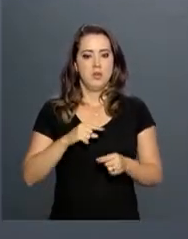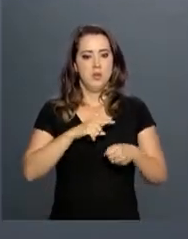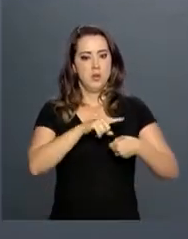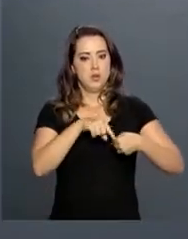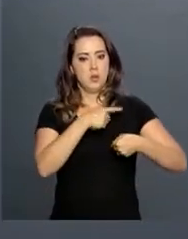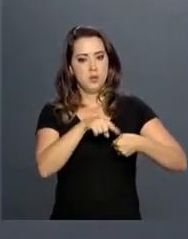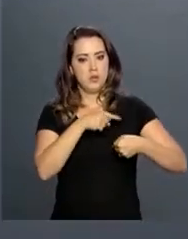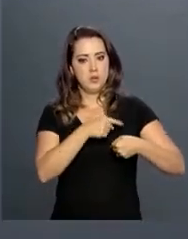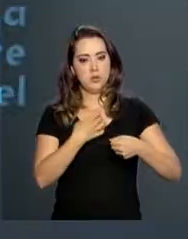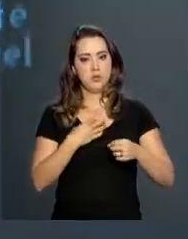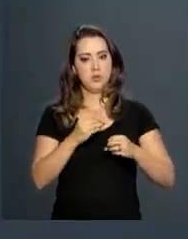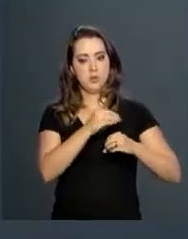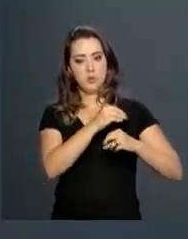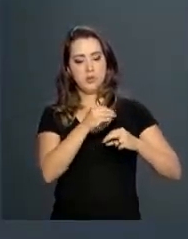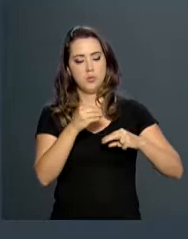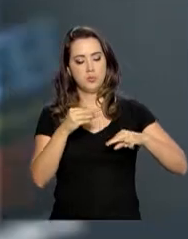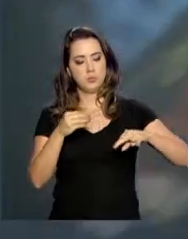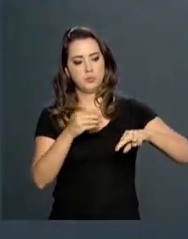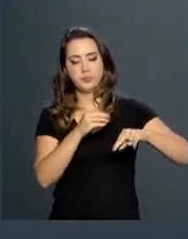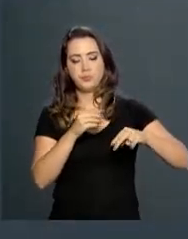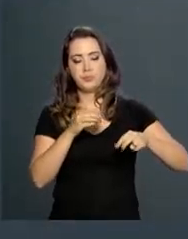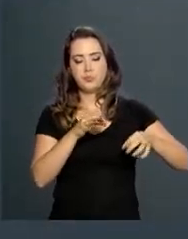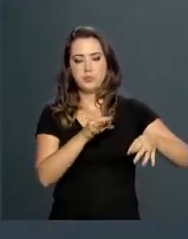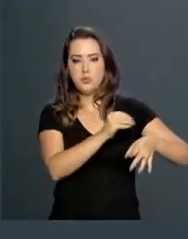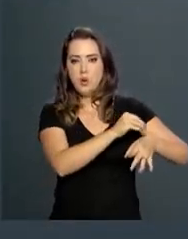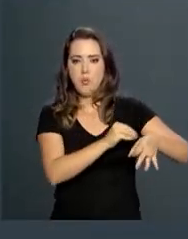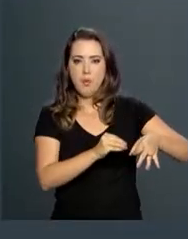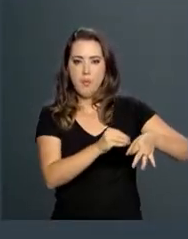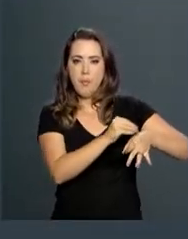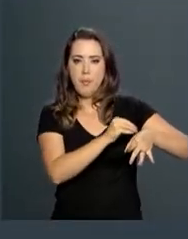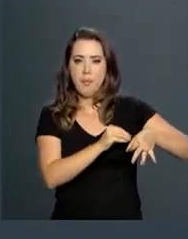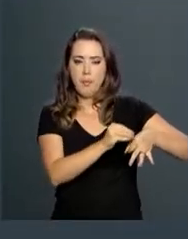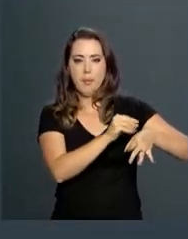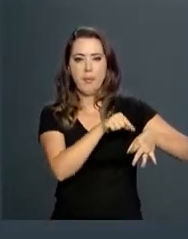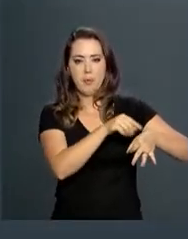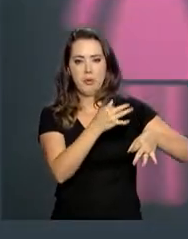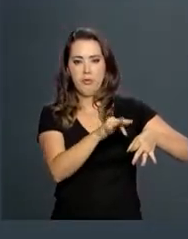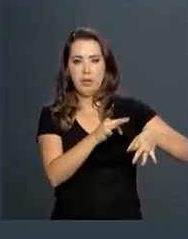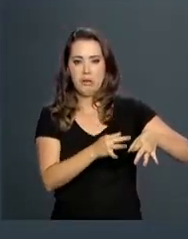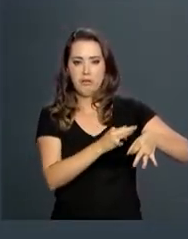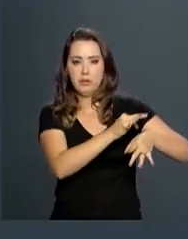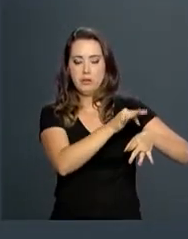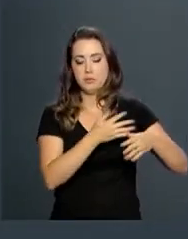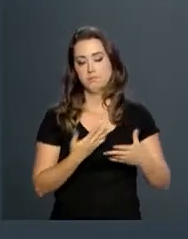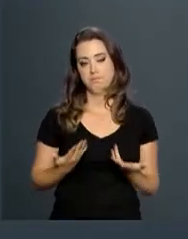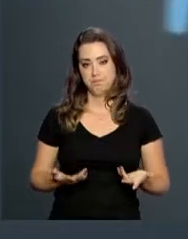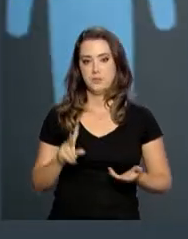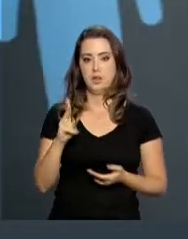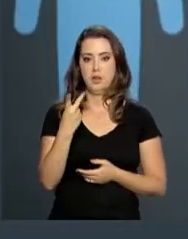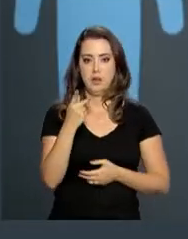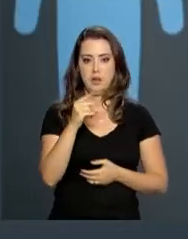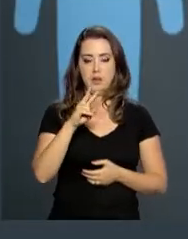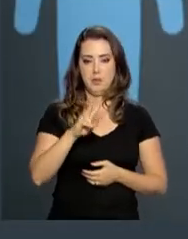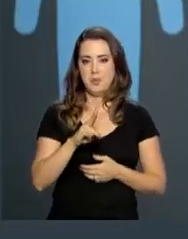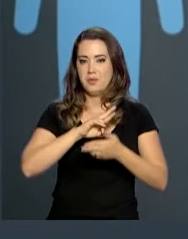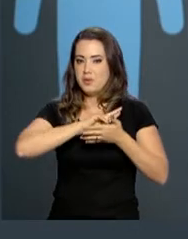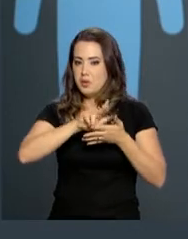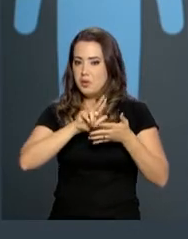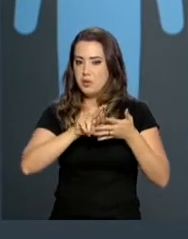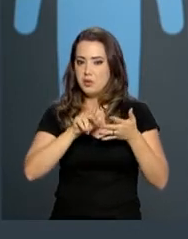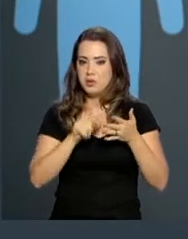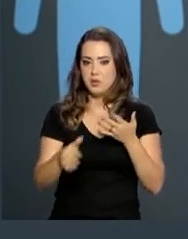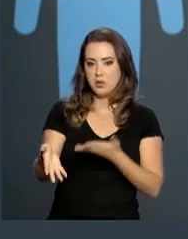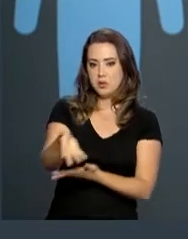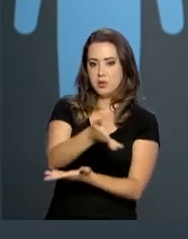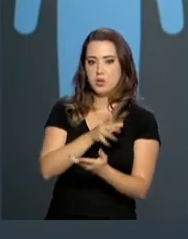e verrugas genitais. Existem mais de 150 tipos de HPV. E a transmissão, ao contrário do que muita gente